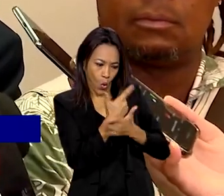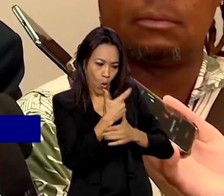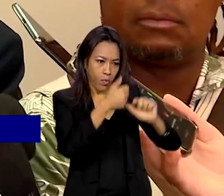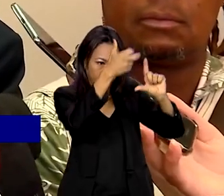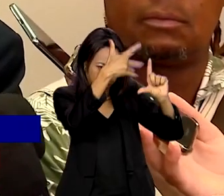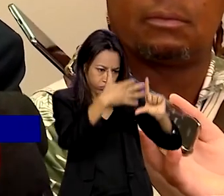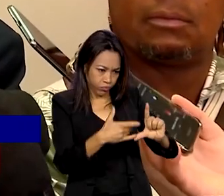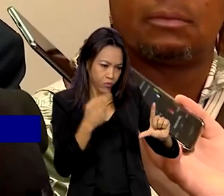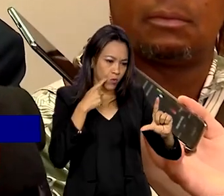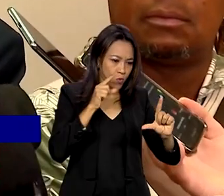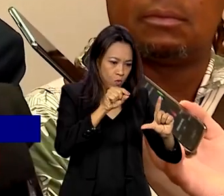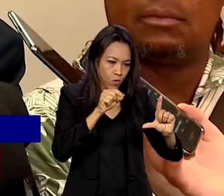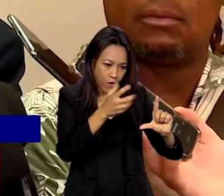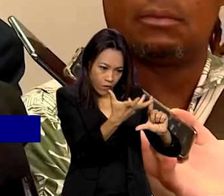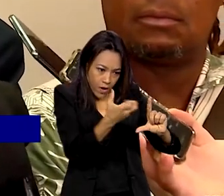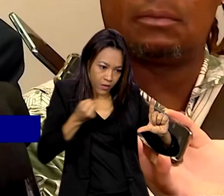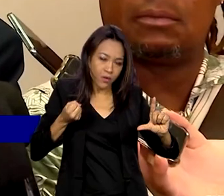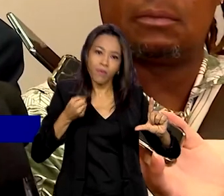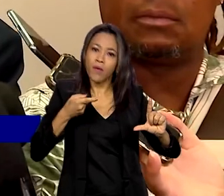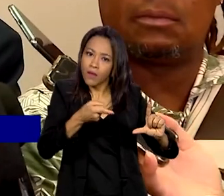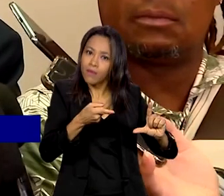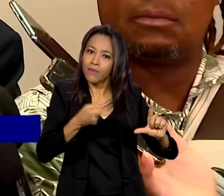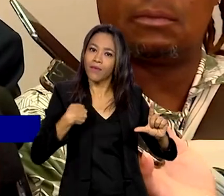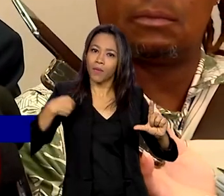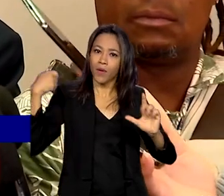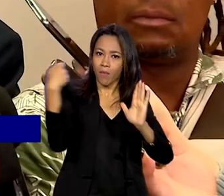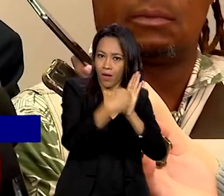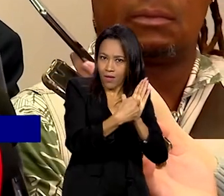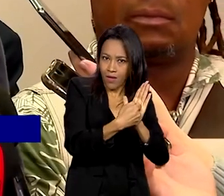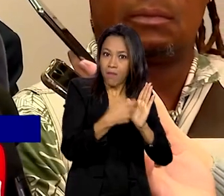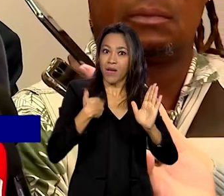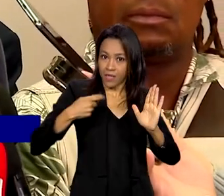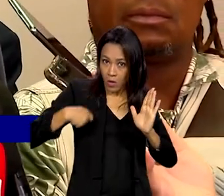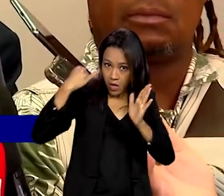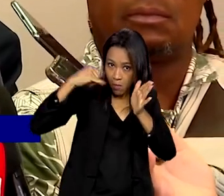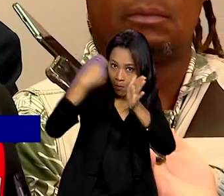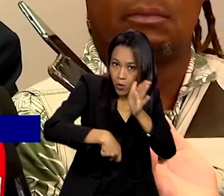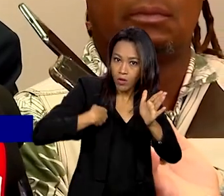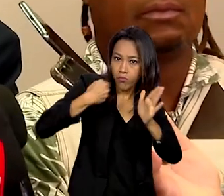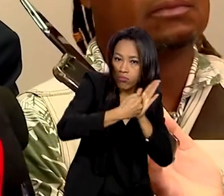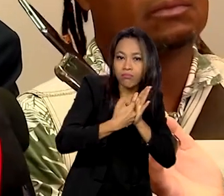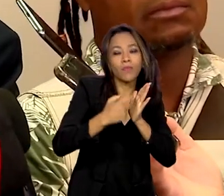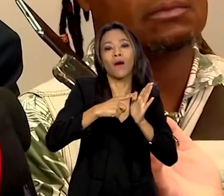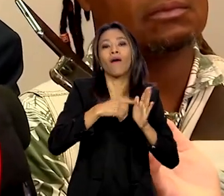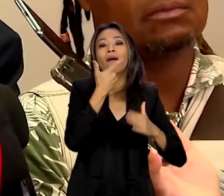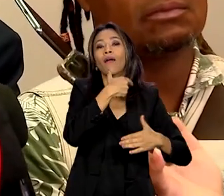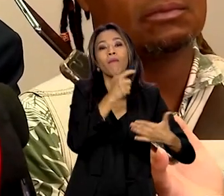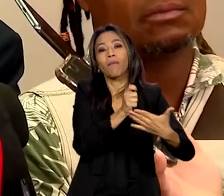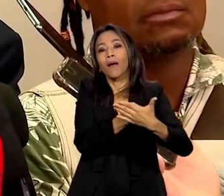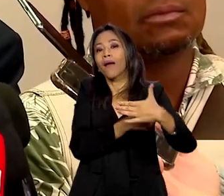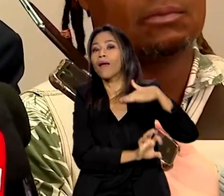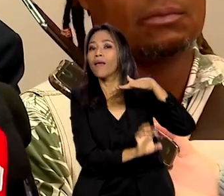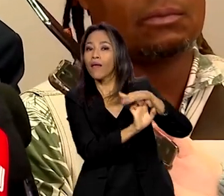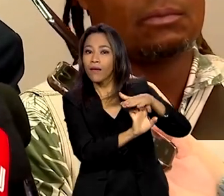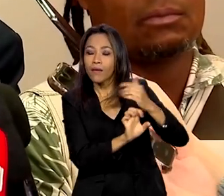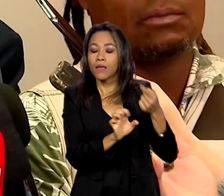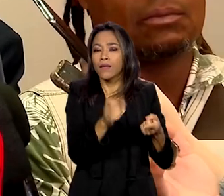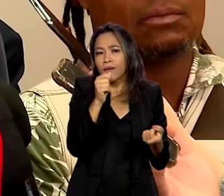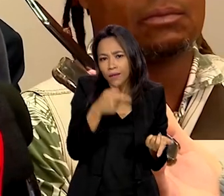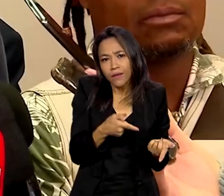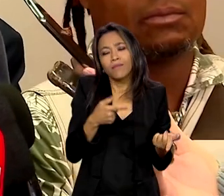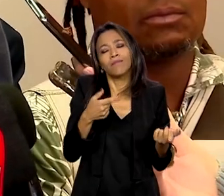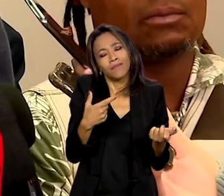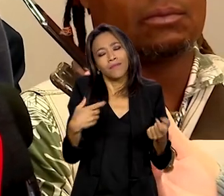está sabendo que você vai estar recebendo na sua casa um produto regular, legal, inclusive que você vai poder,